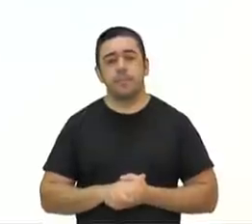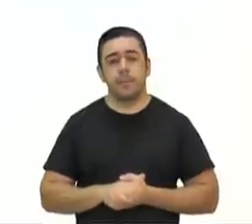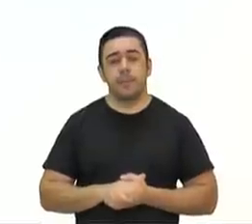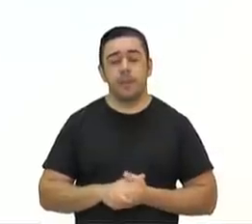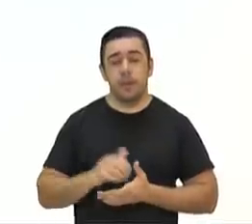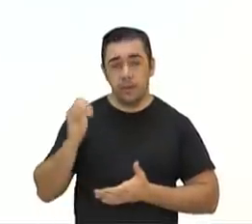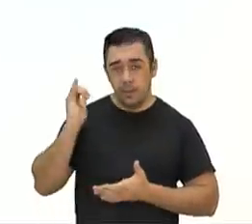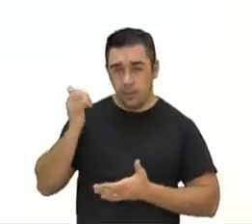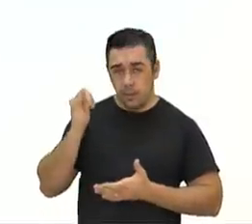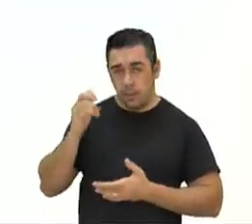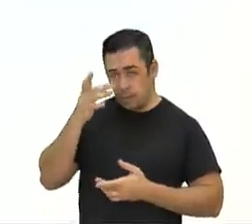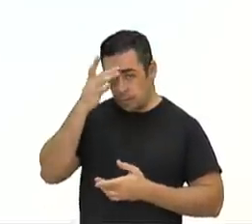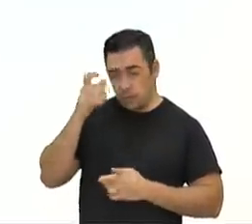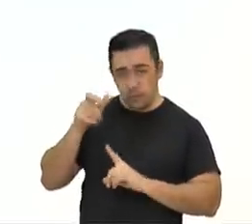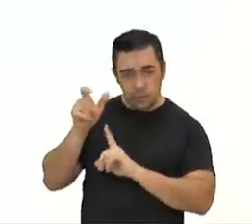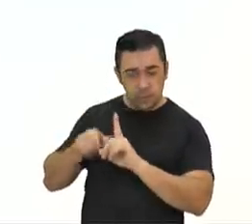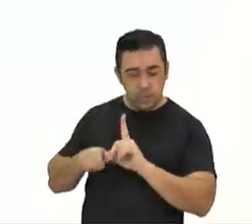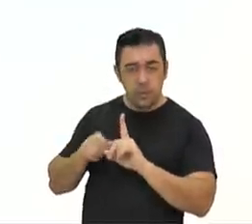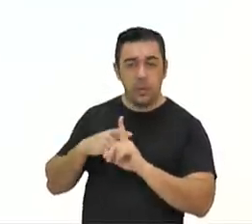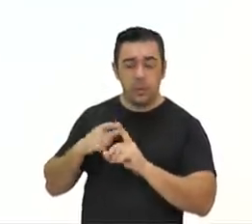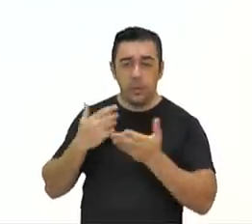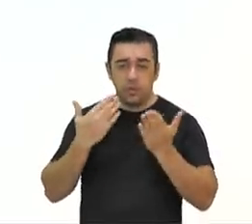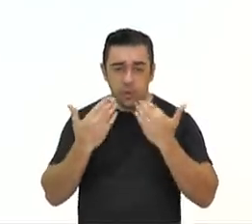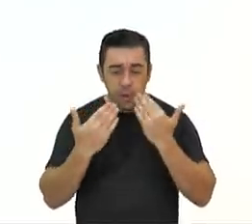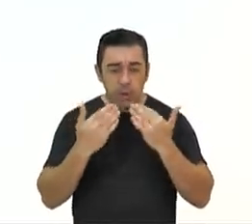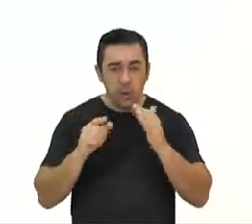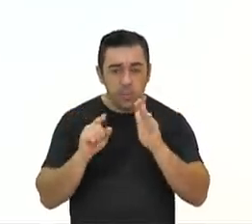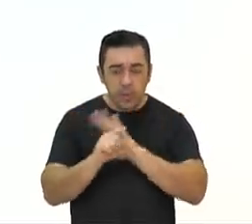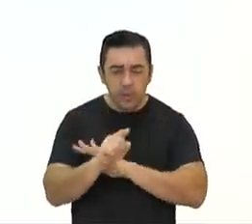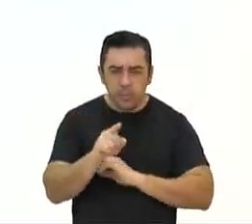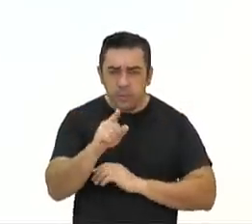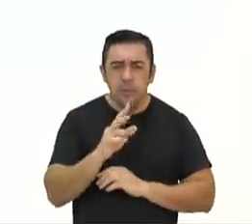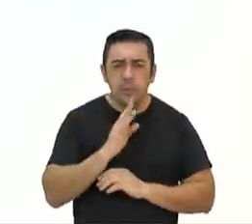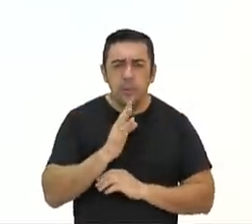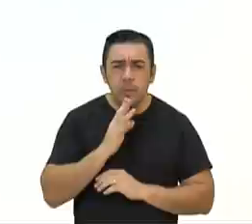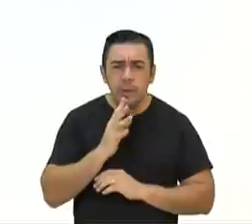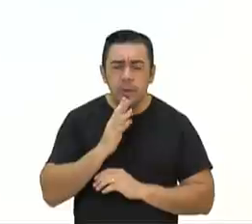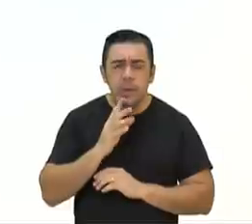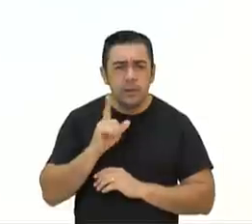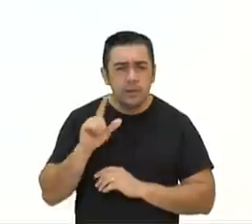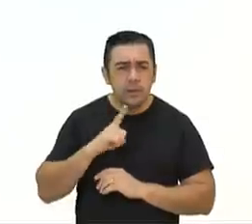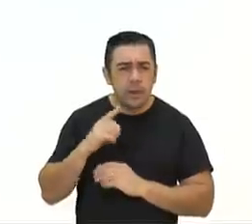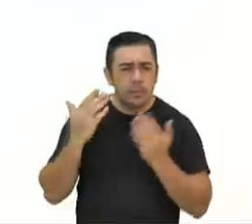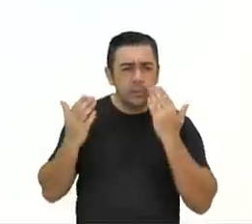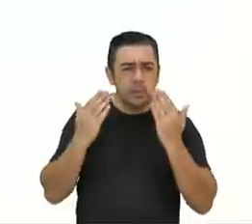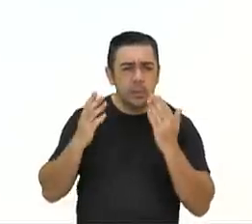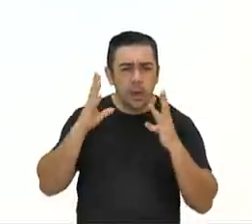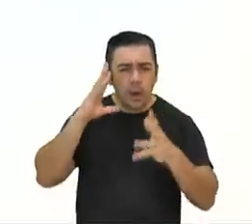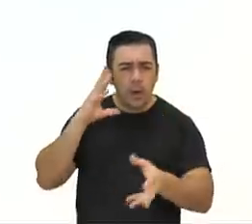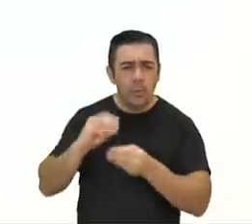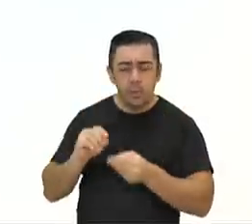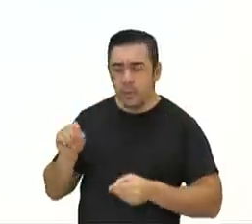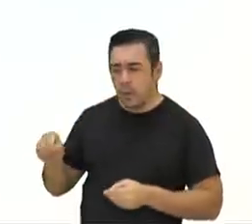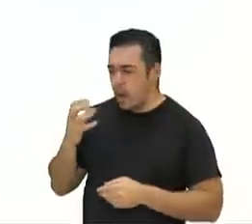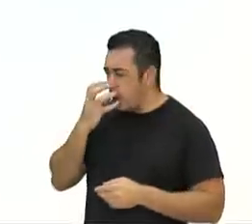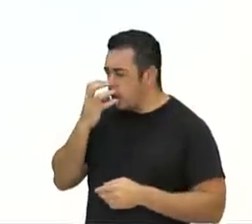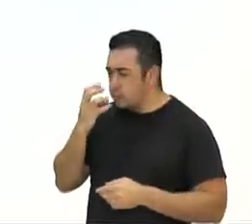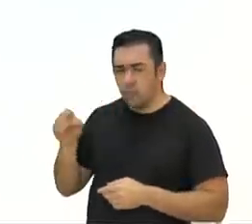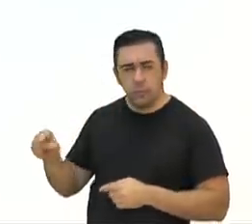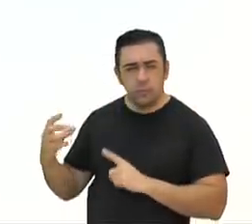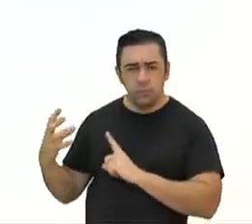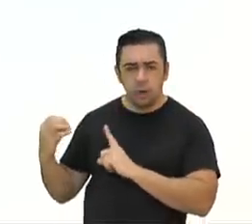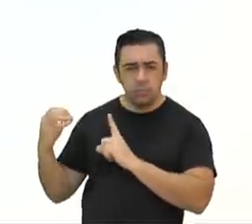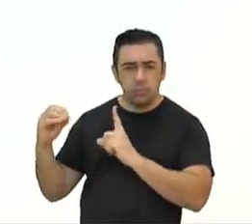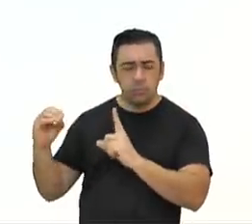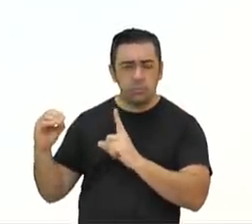o narrador-personagem dialoga com o leitor. Indaga se ele conhece algum psicanalista para compreender por que os cachorros latem para